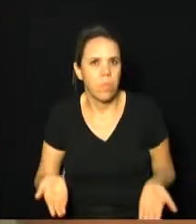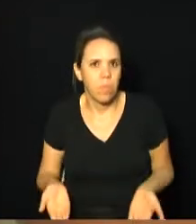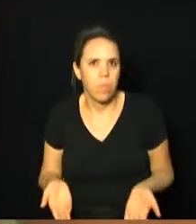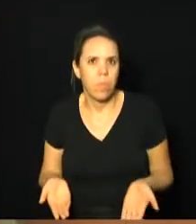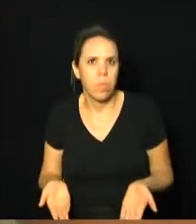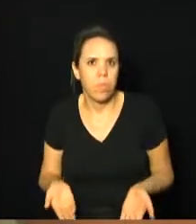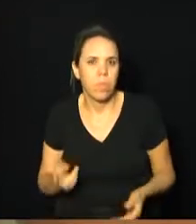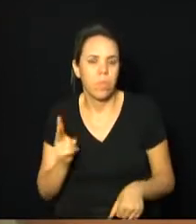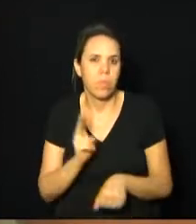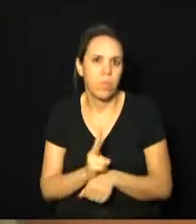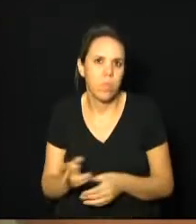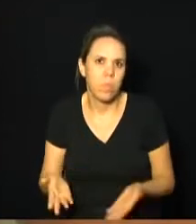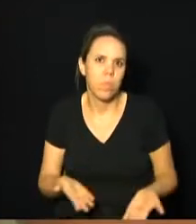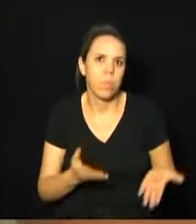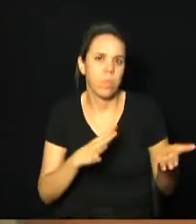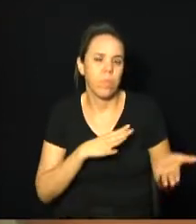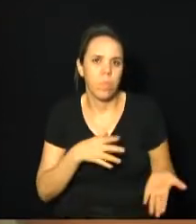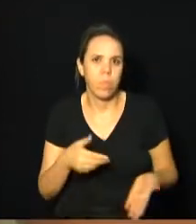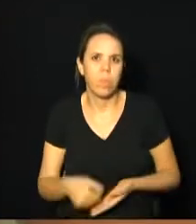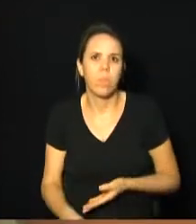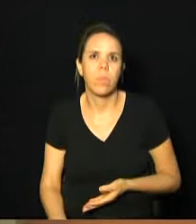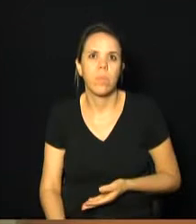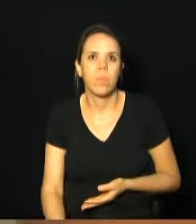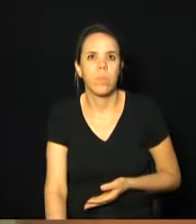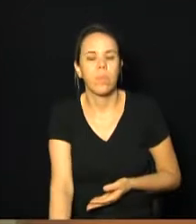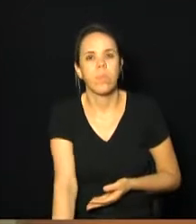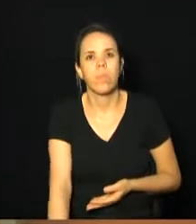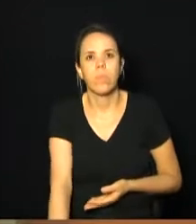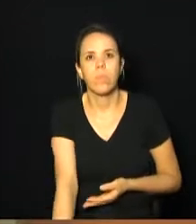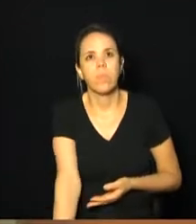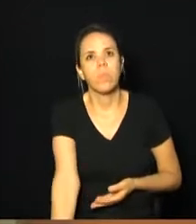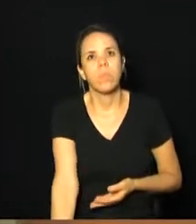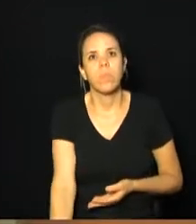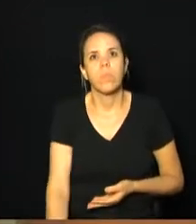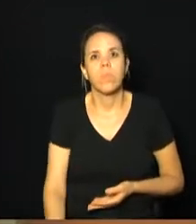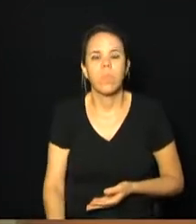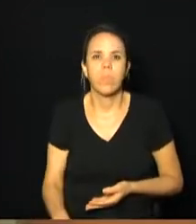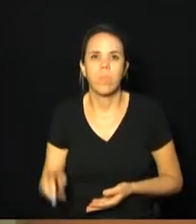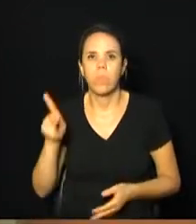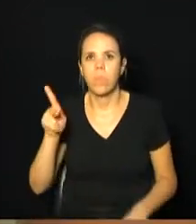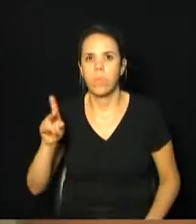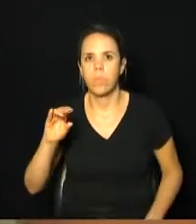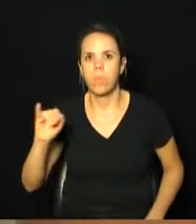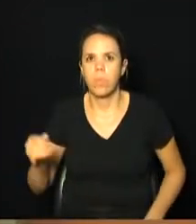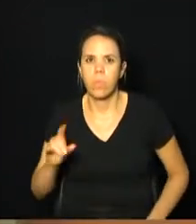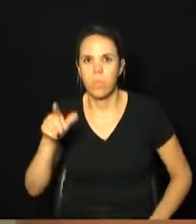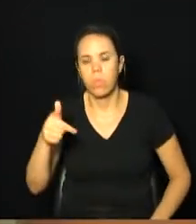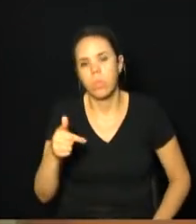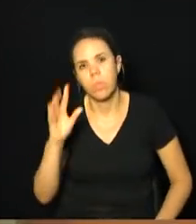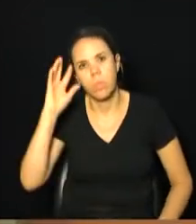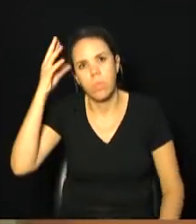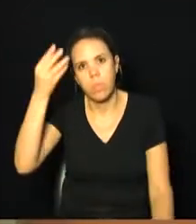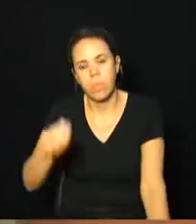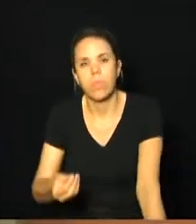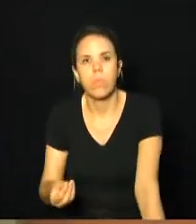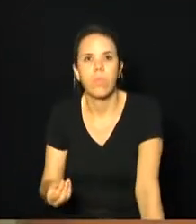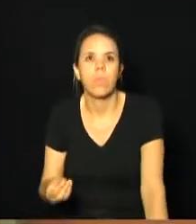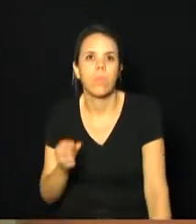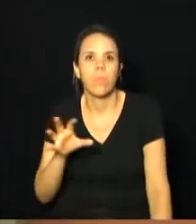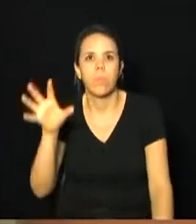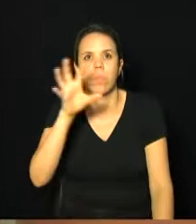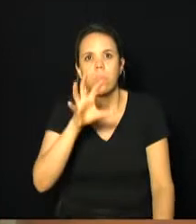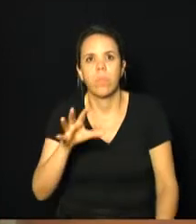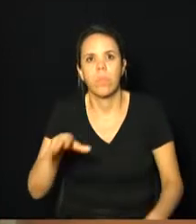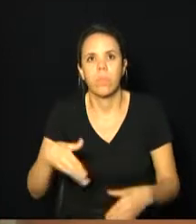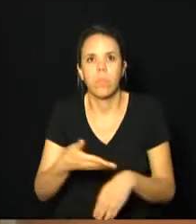que abastecia, né, a nossa cidade, que era da bacia PCJ, depois que eu fui entender esse panorama que eu